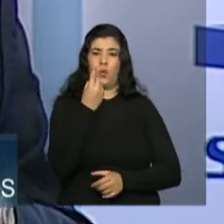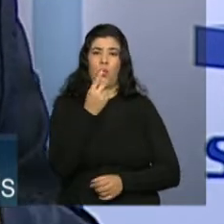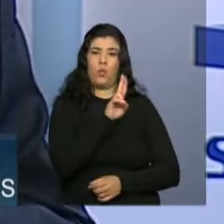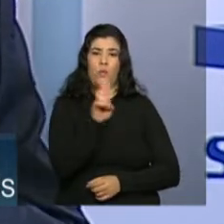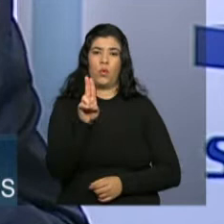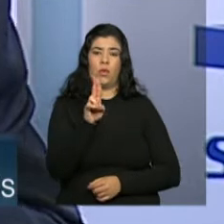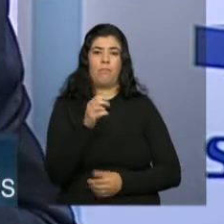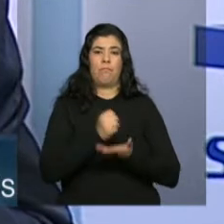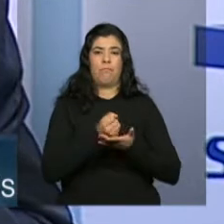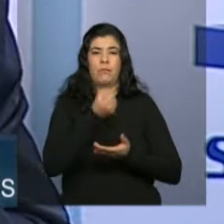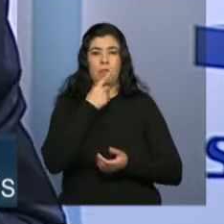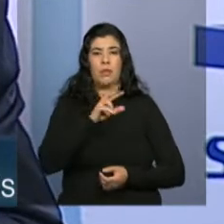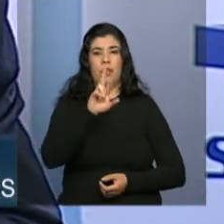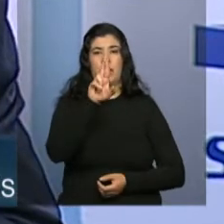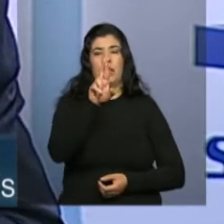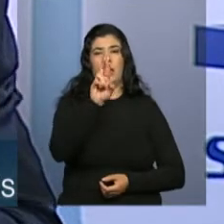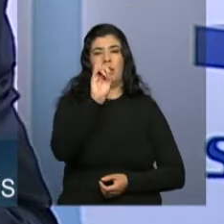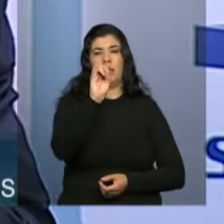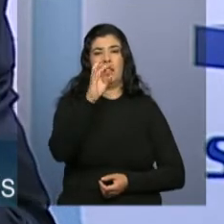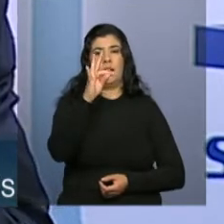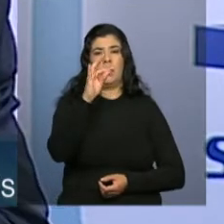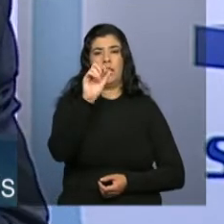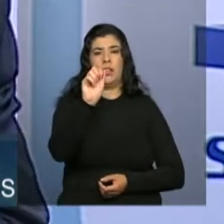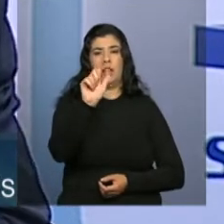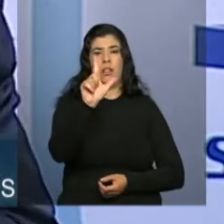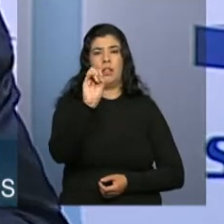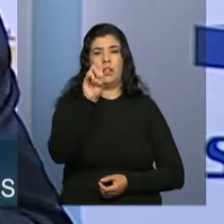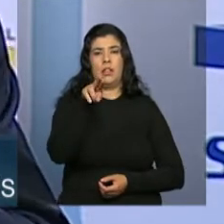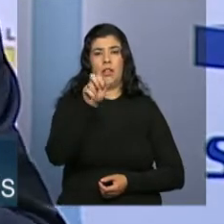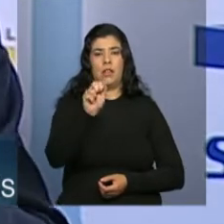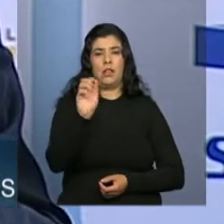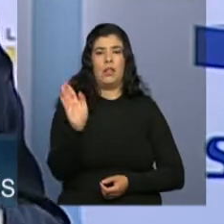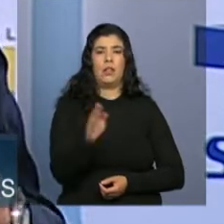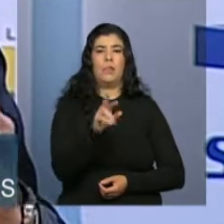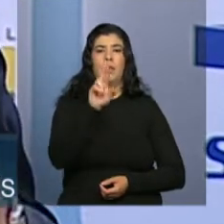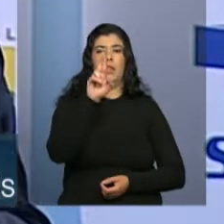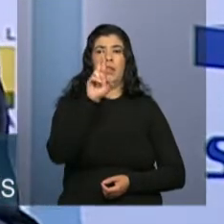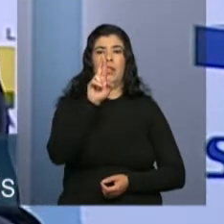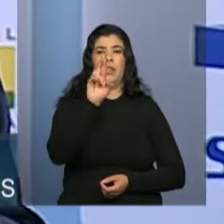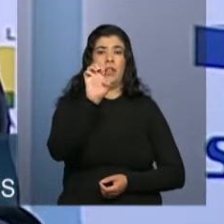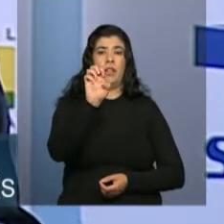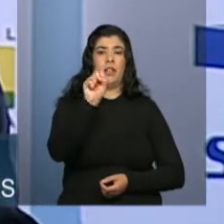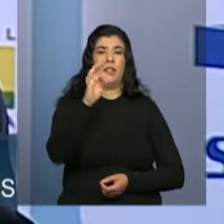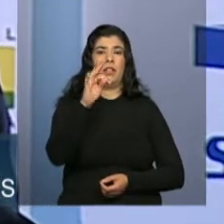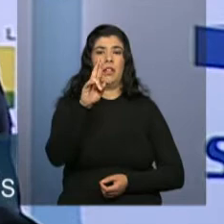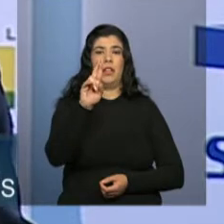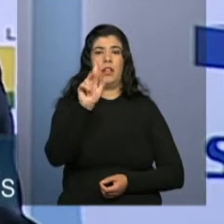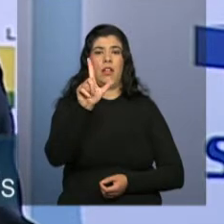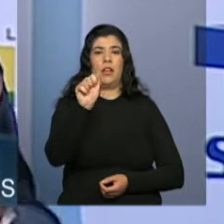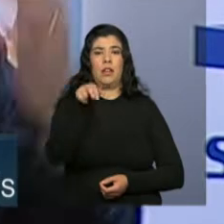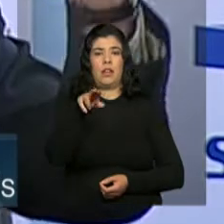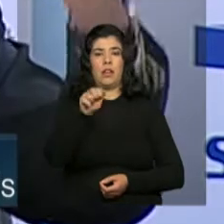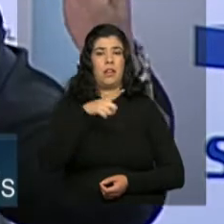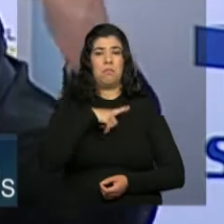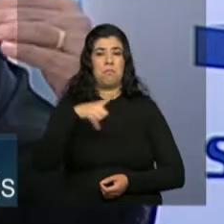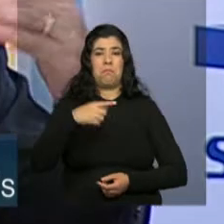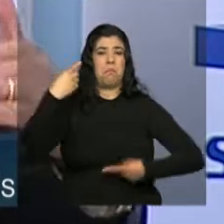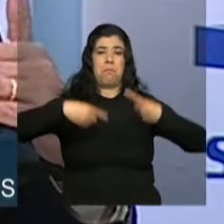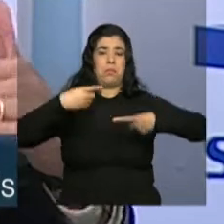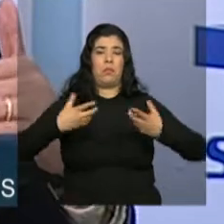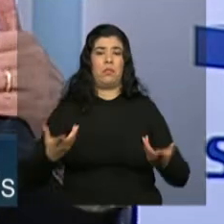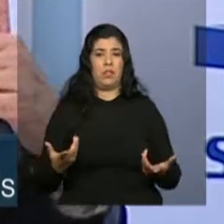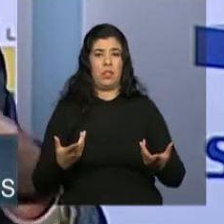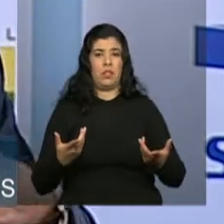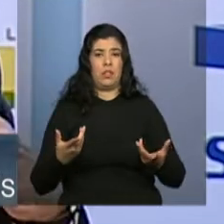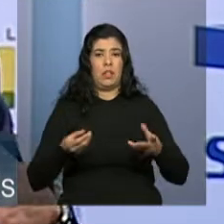tratamento de Def de atenção na e Pastelaria que é para tratar a psoríase que não tem concorrência praticamente é